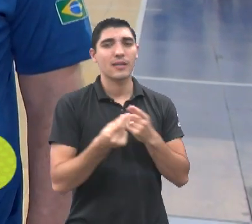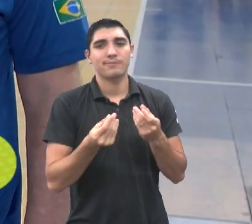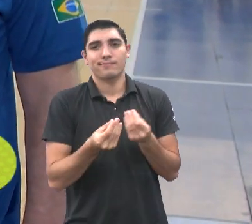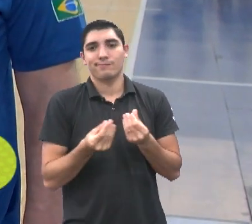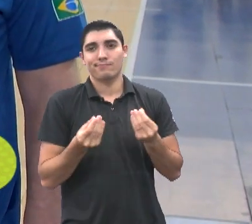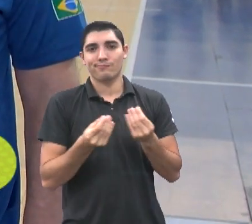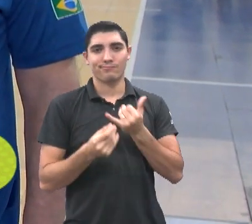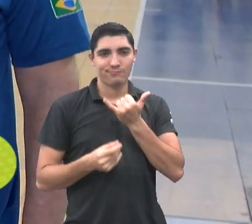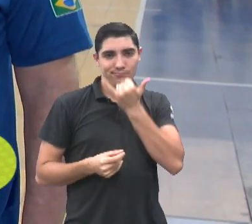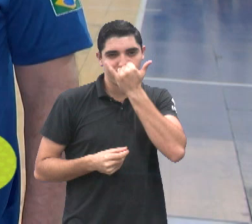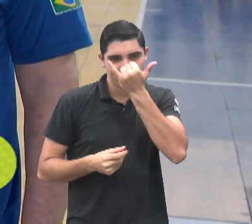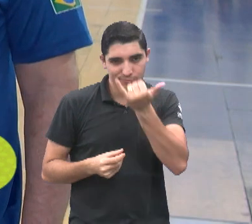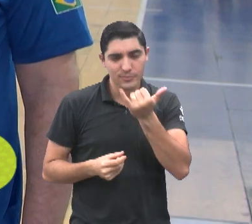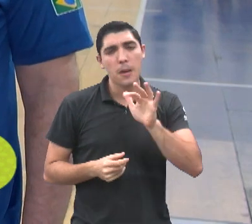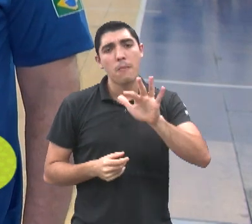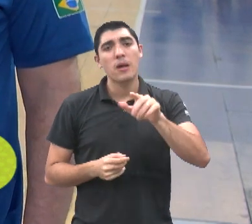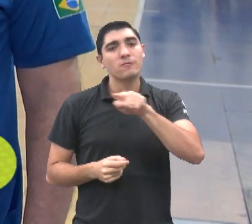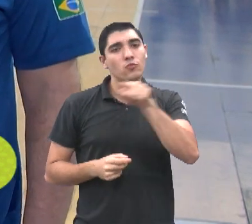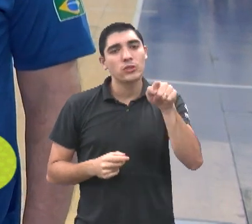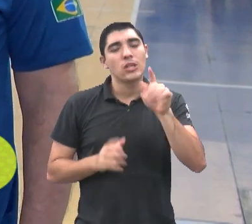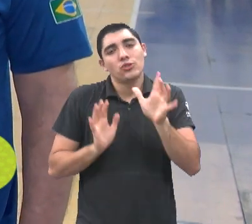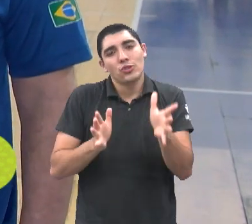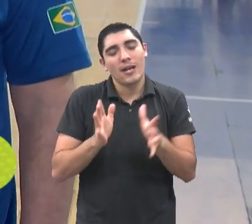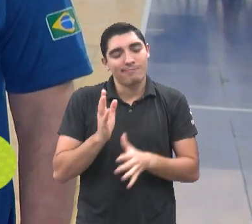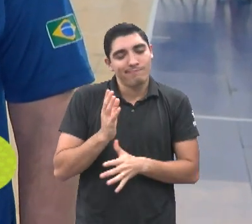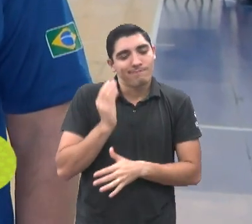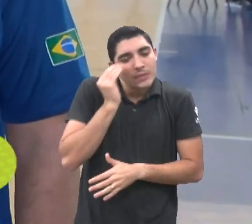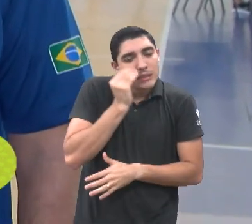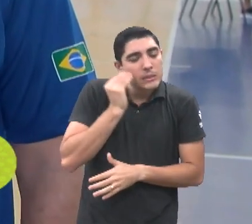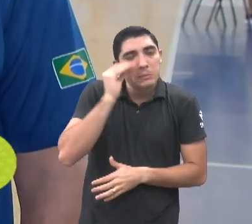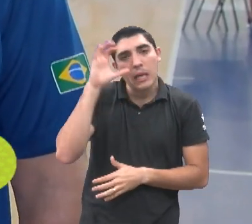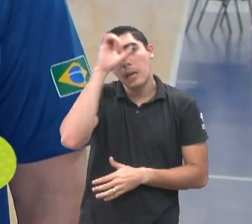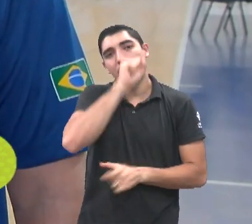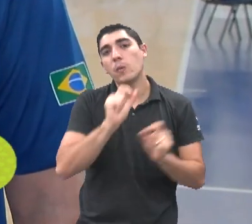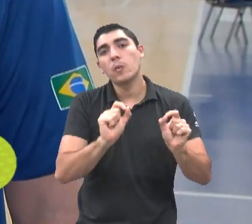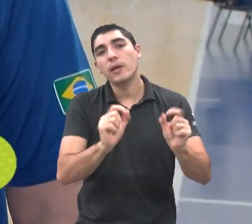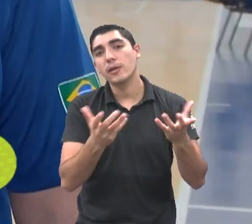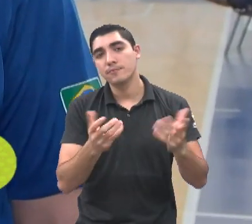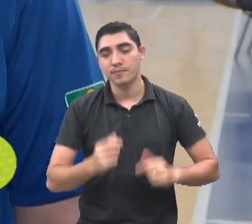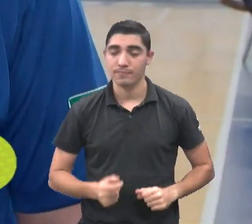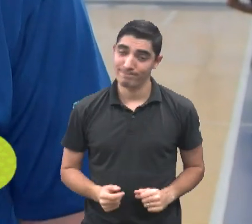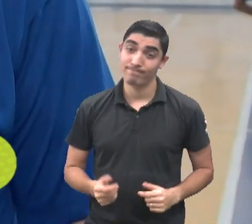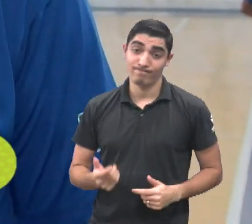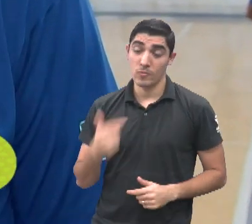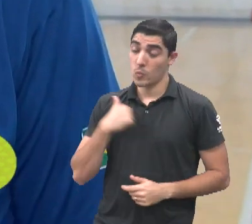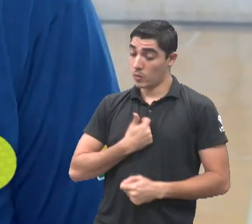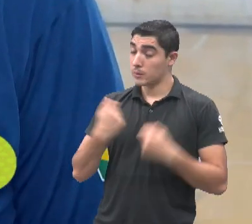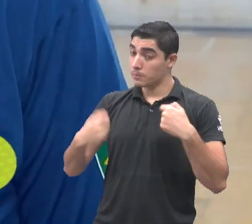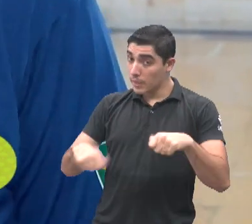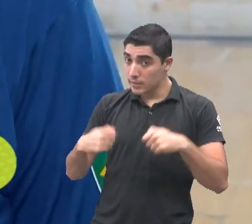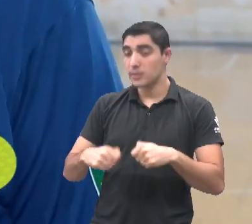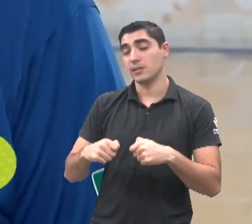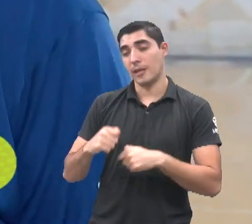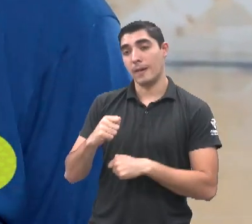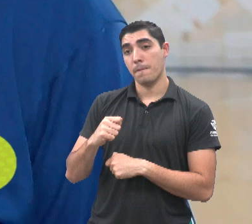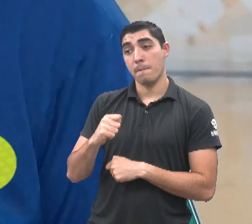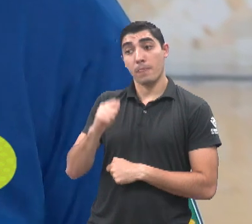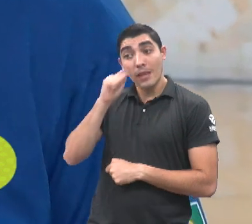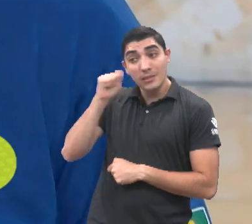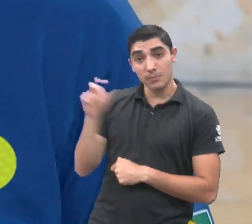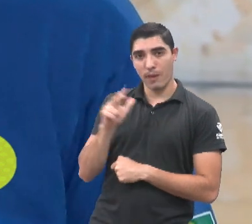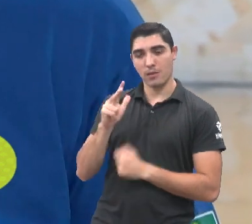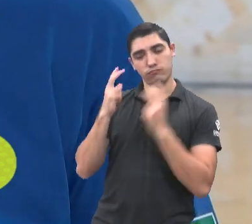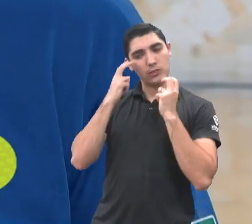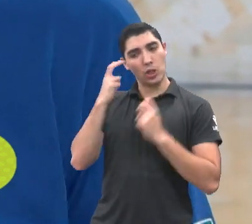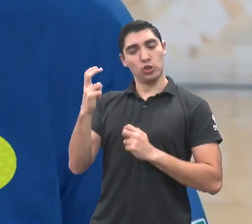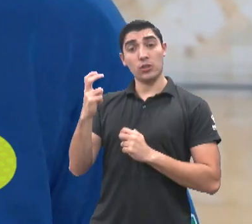que dá para trazer de ensinamento também para esse jogo? Ser mais inteligente, né? Eu conversei muito na ida para Mogi. Mogi